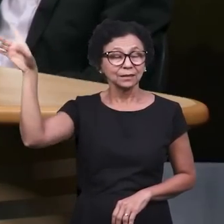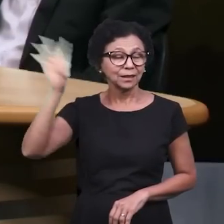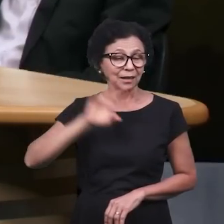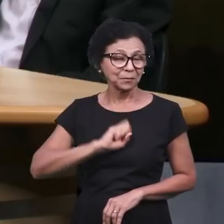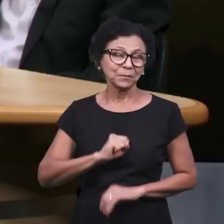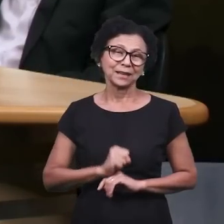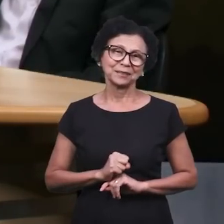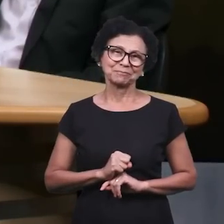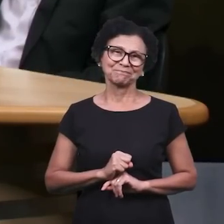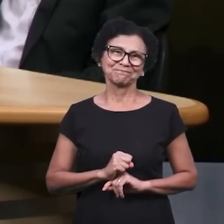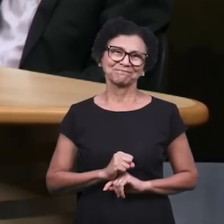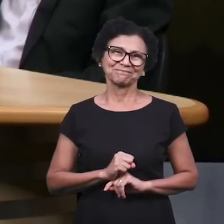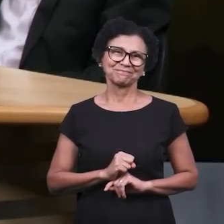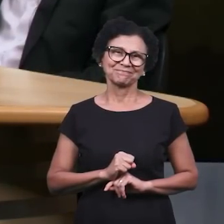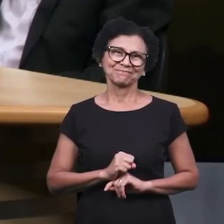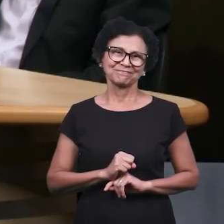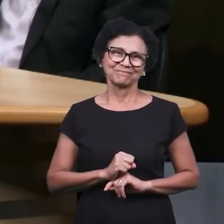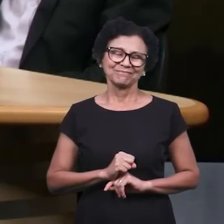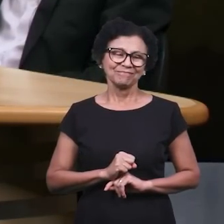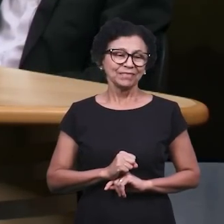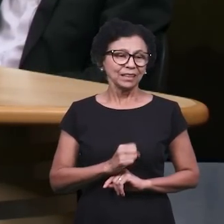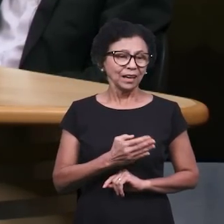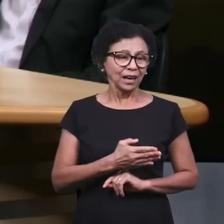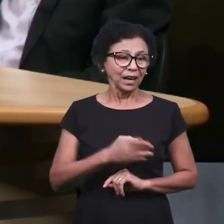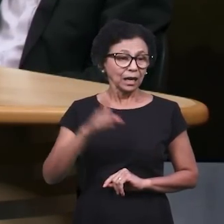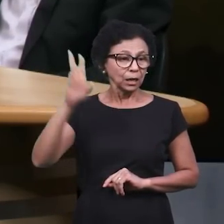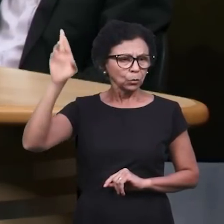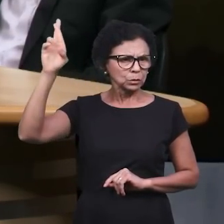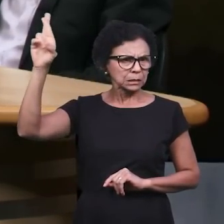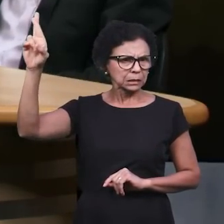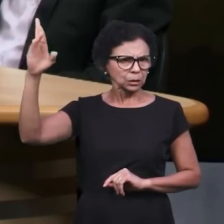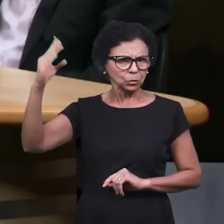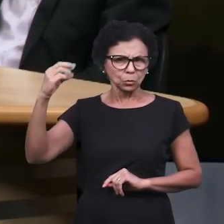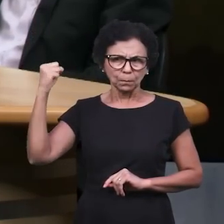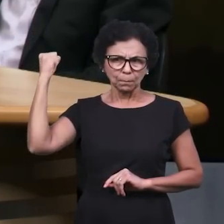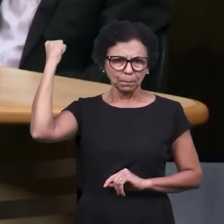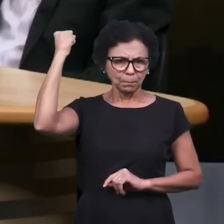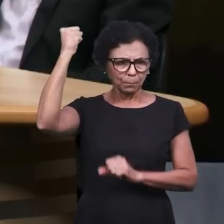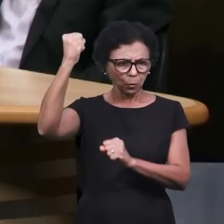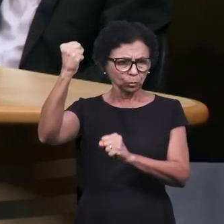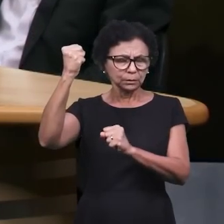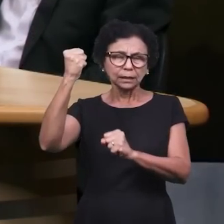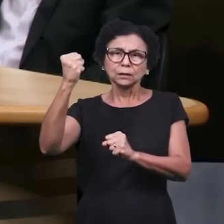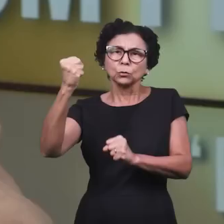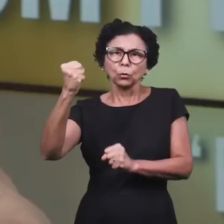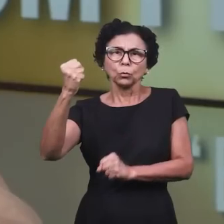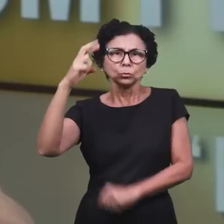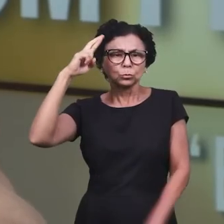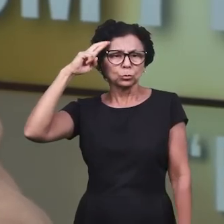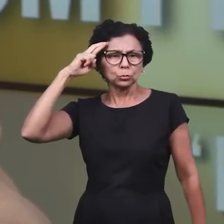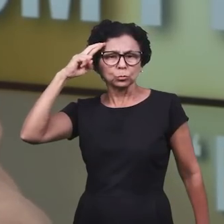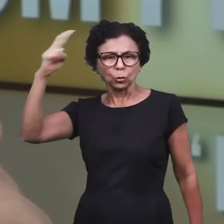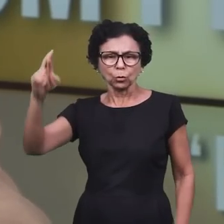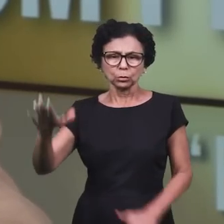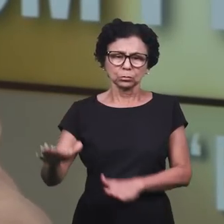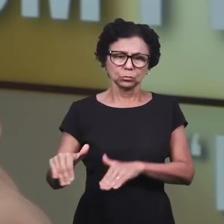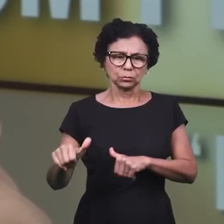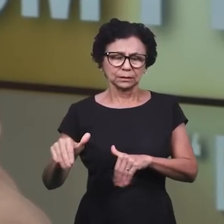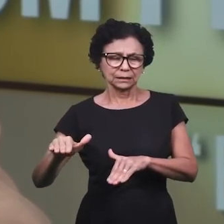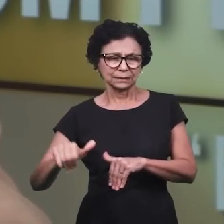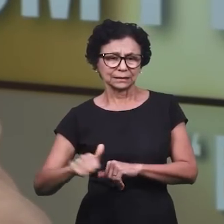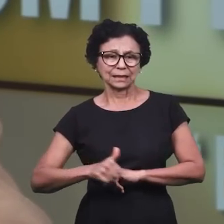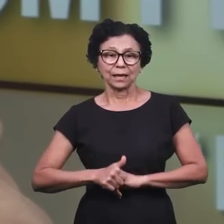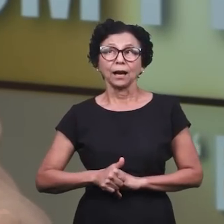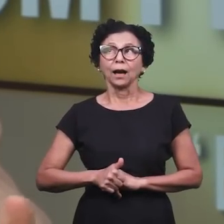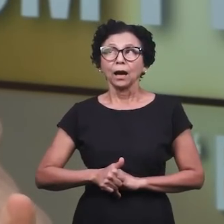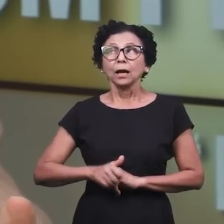vai zelar e ela vai saber que Ele é o Senhor dos Exércitos, Perfeito. não é? Que Ele é o valente que vai estar com ela,